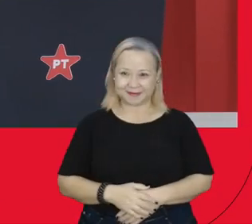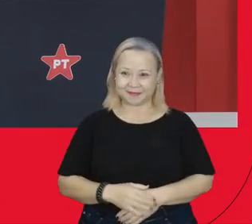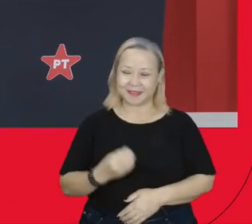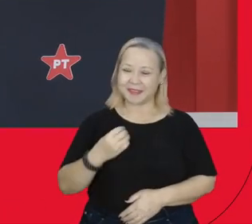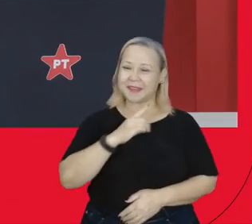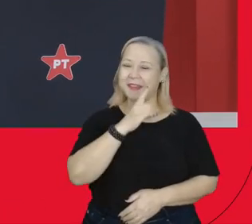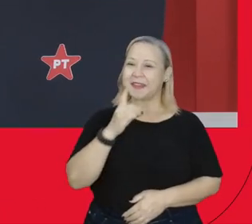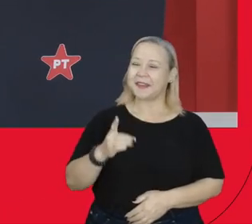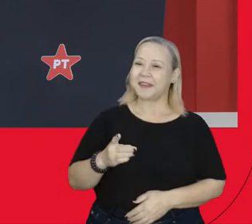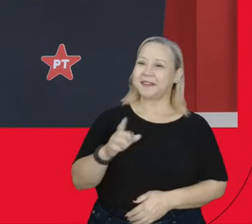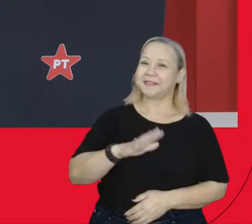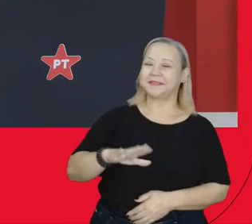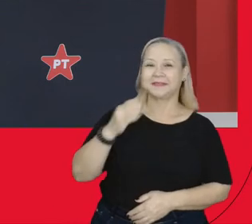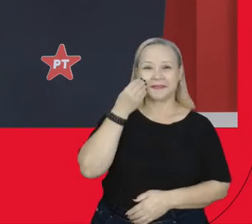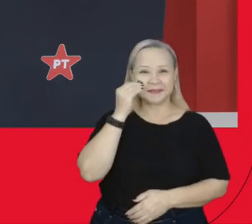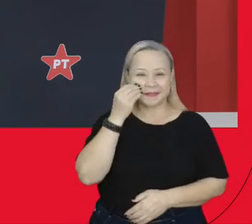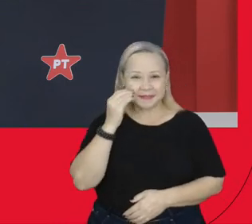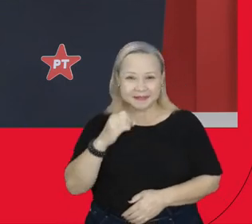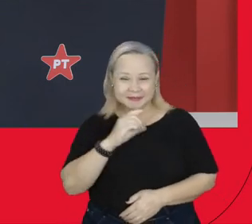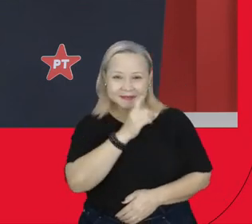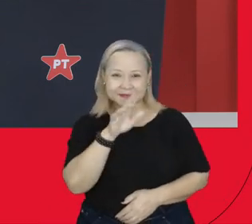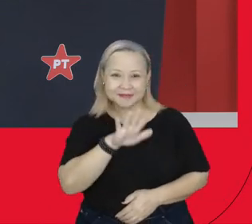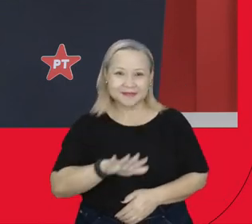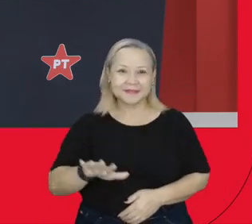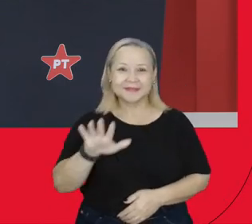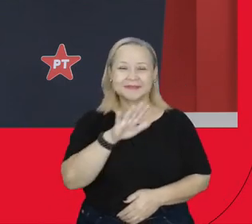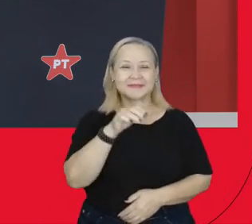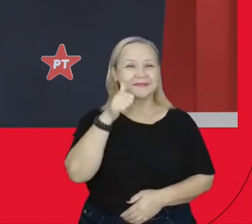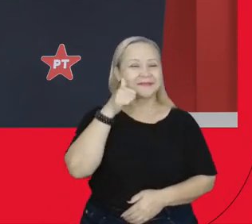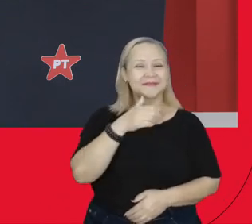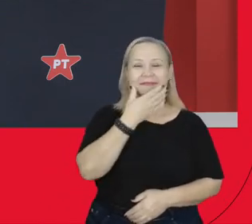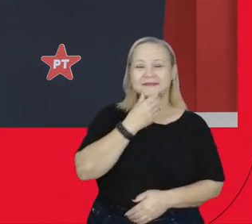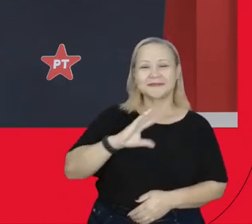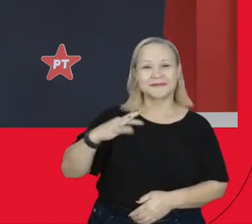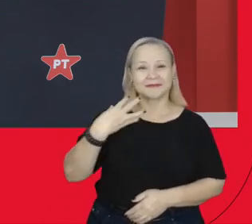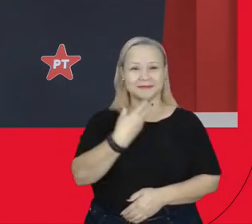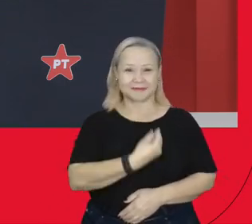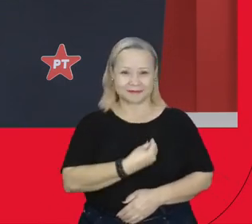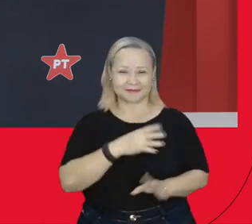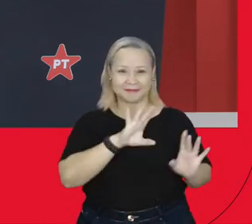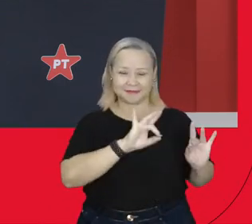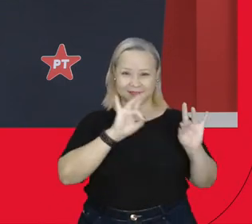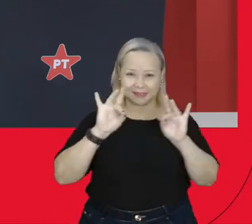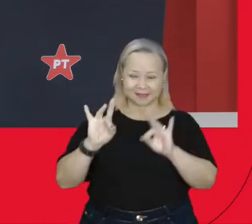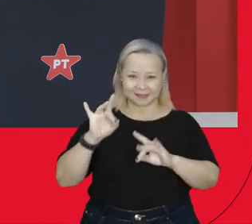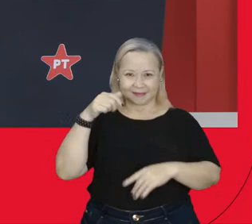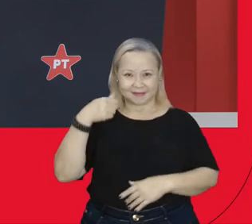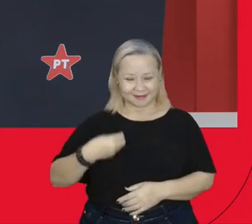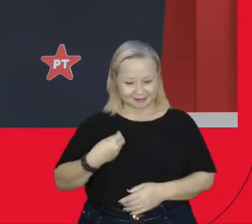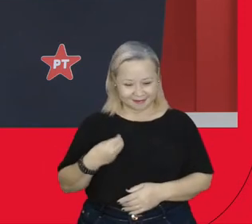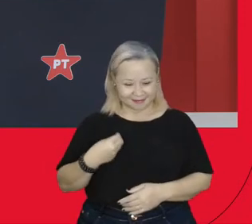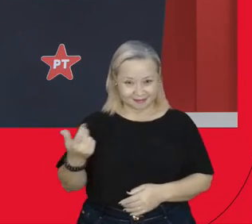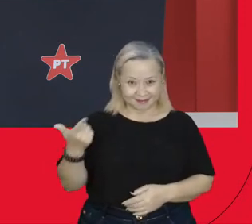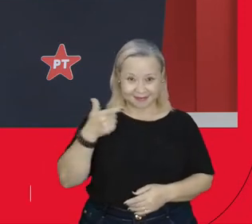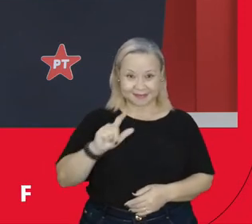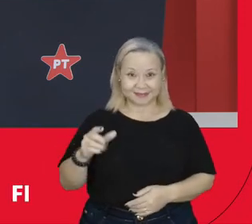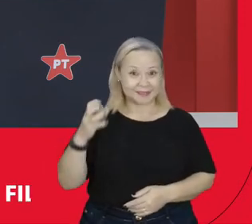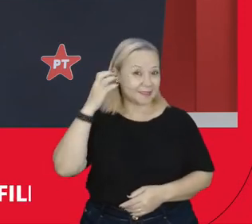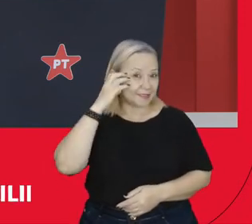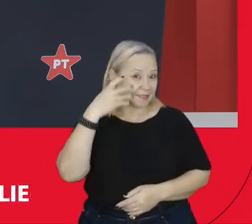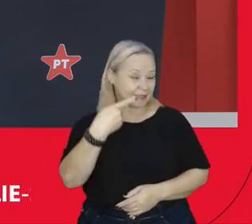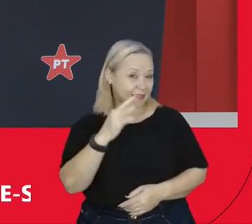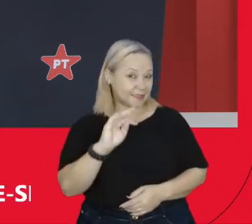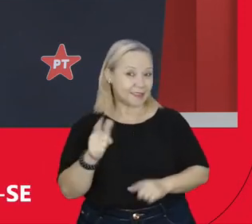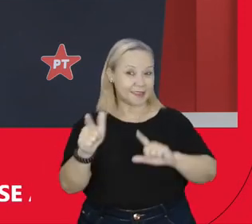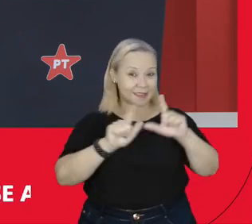Bom dia, Amanda. Bom dia a todas, todos, todes que nos assistem aqui, de novo na Rádio PT e na TV